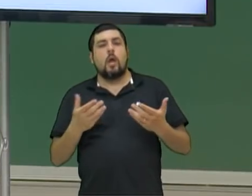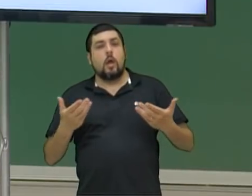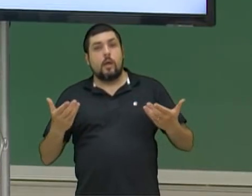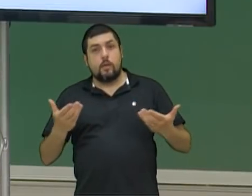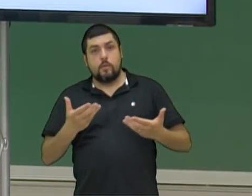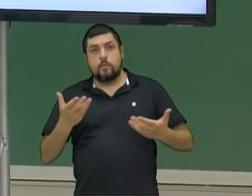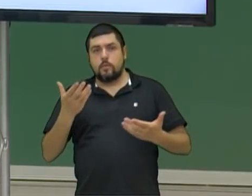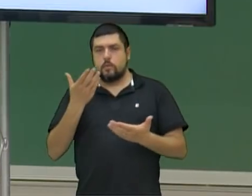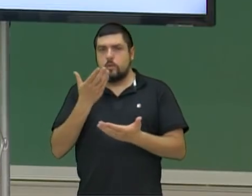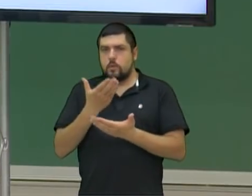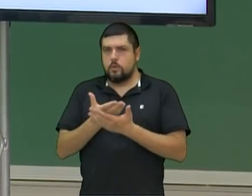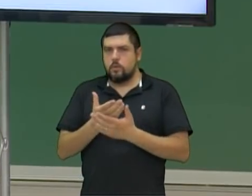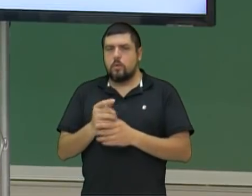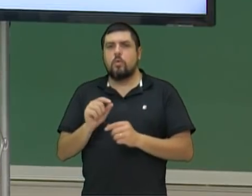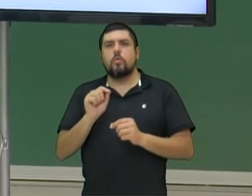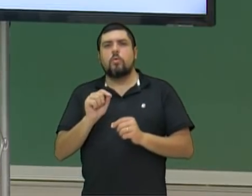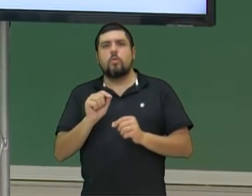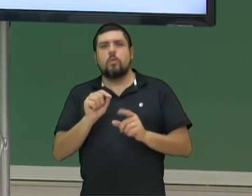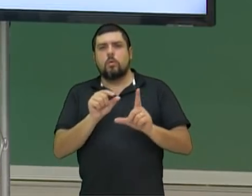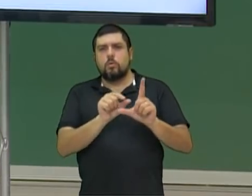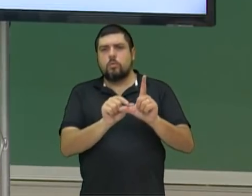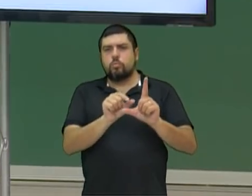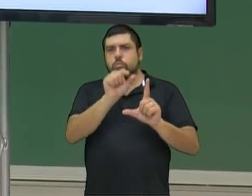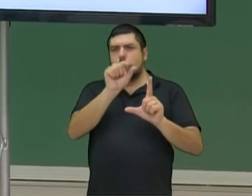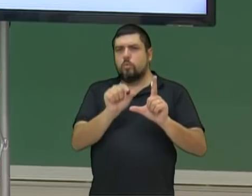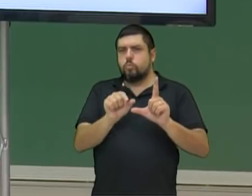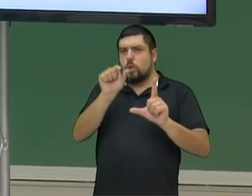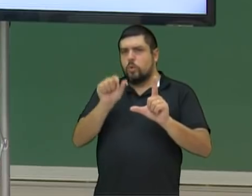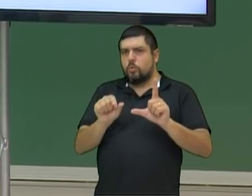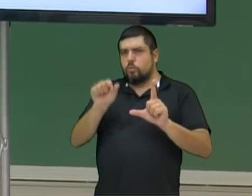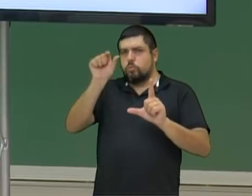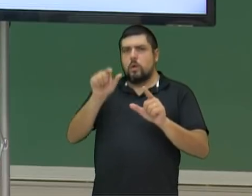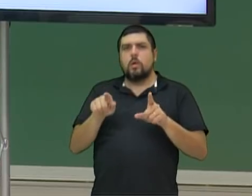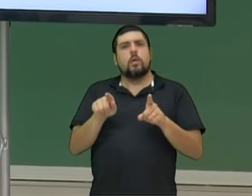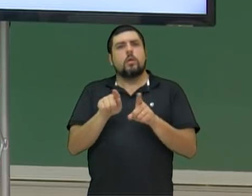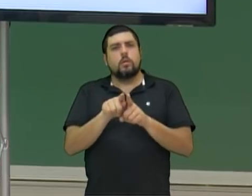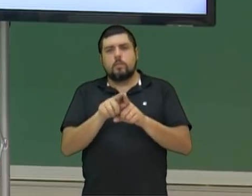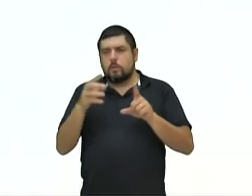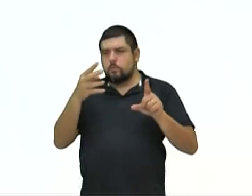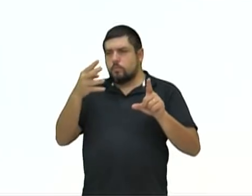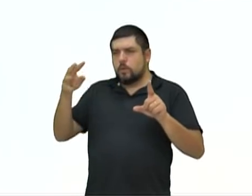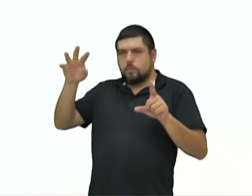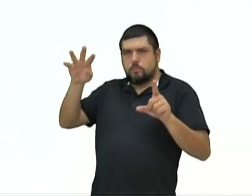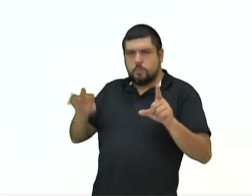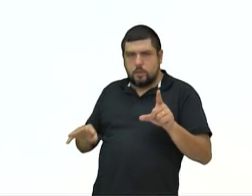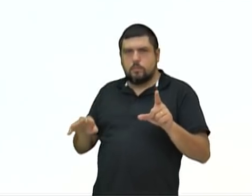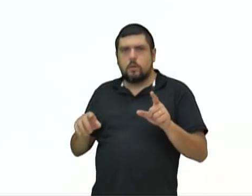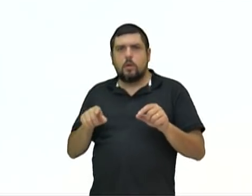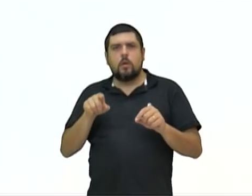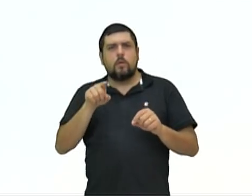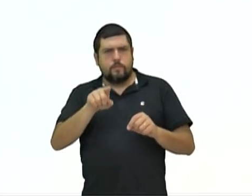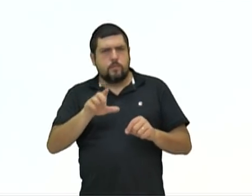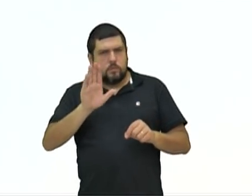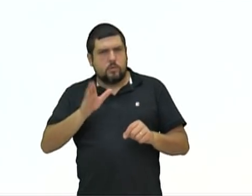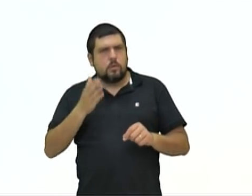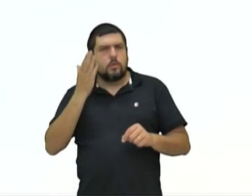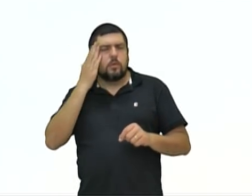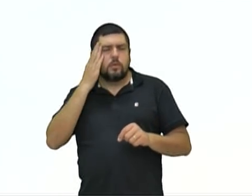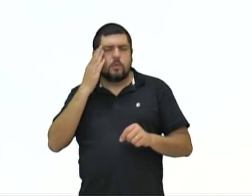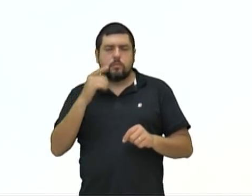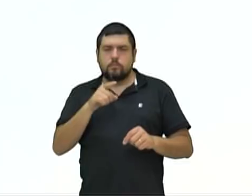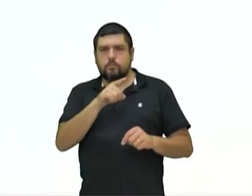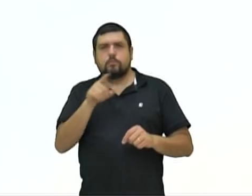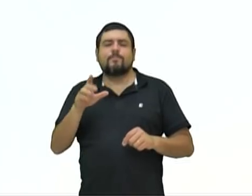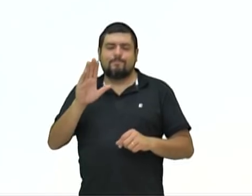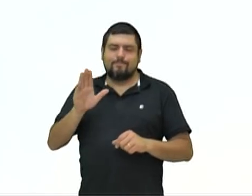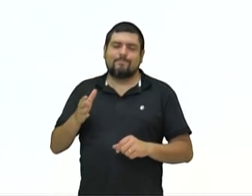vamos estudar gráfico de barras e tabelas. Vocês já ouviram falar de gráficos de barras e tabelas? Já ouviram essa nomenclatura? Acredito que sim, já